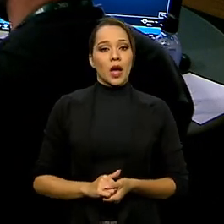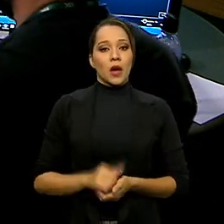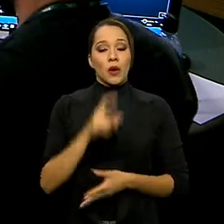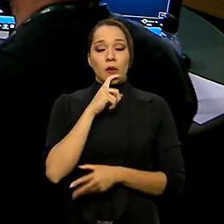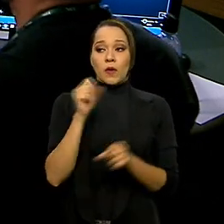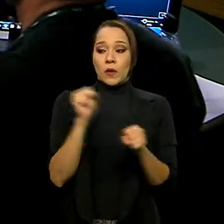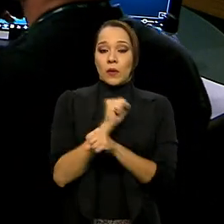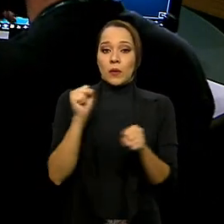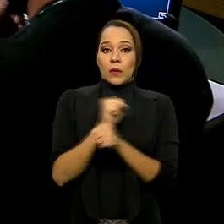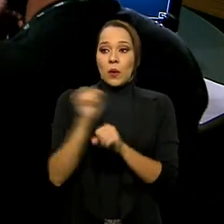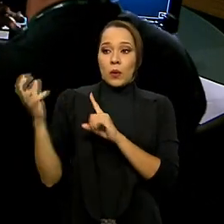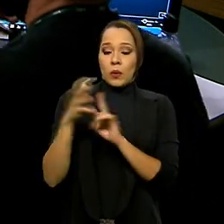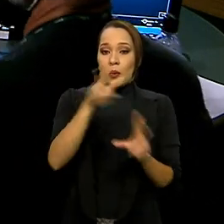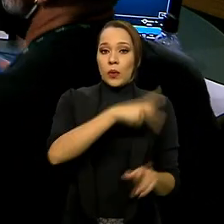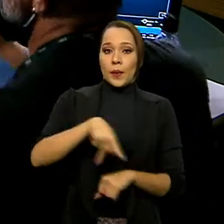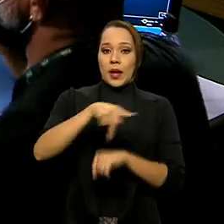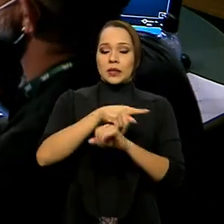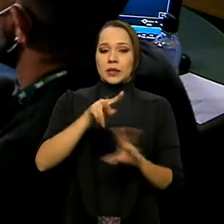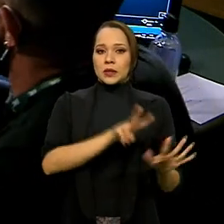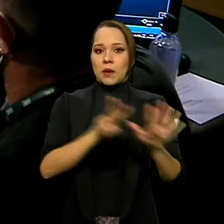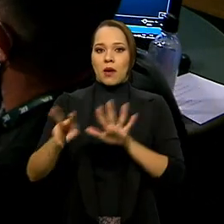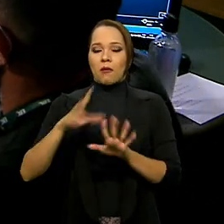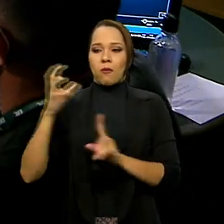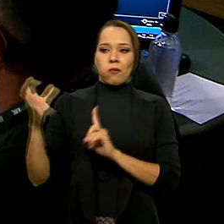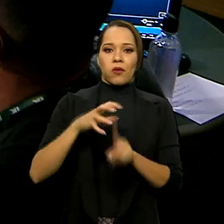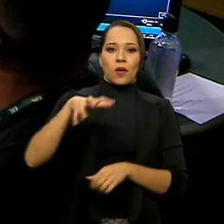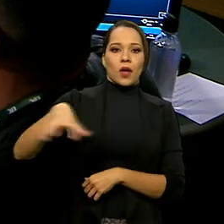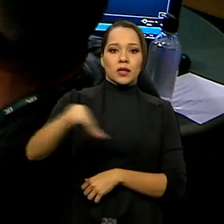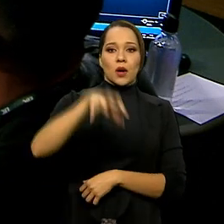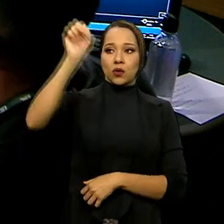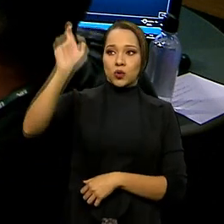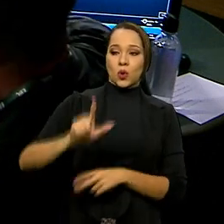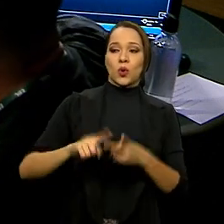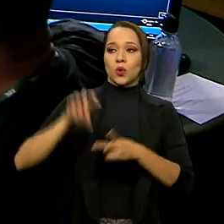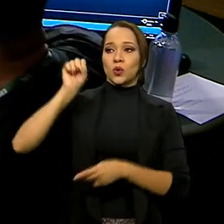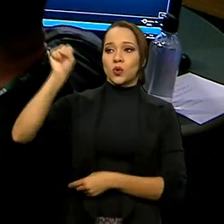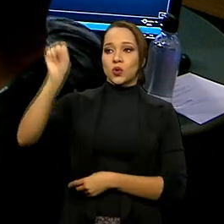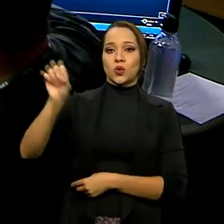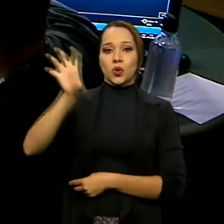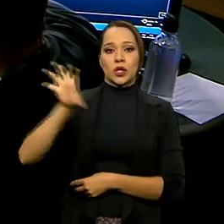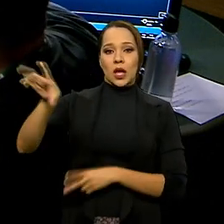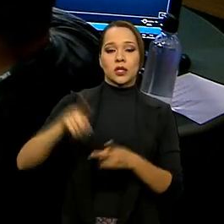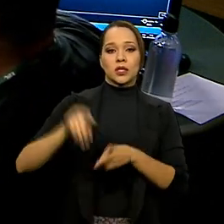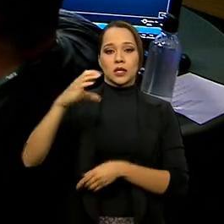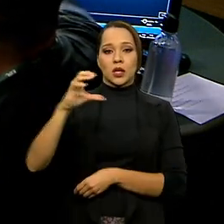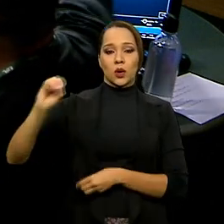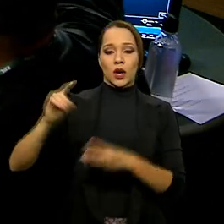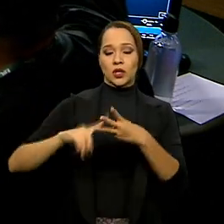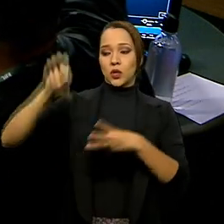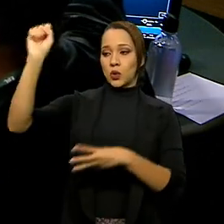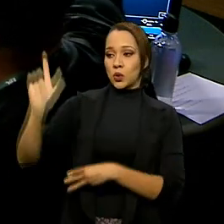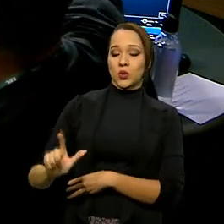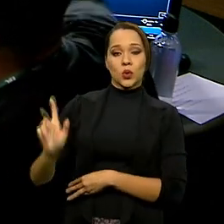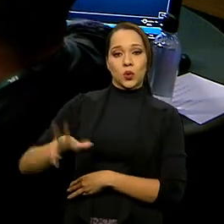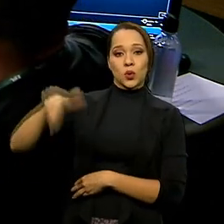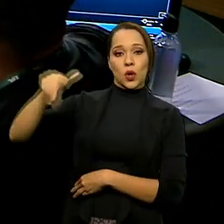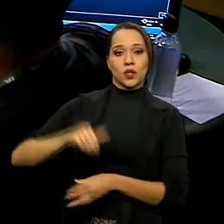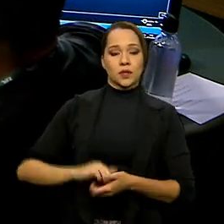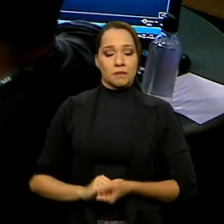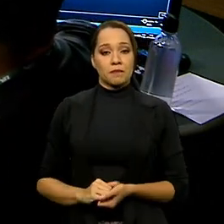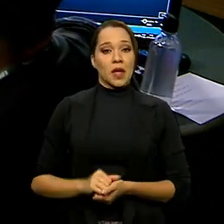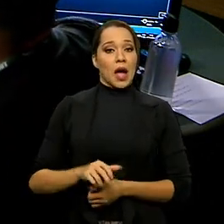frio que chega ao país esta semana deve afetar as regiões Sul, Sudeste, Centro-Oeste e o Sul da região Norte.